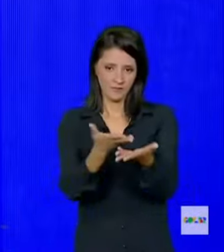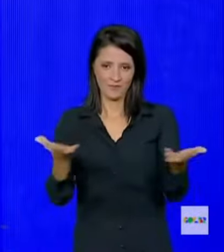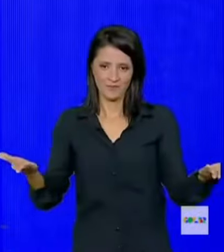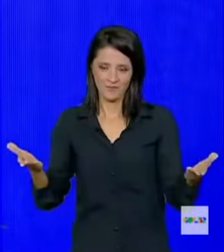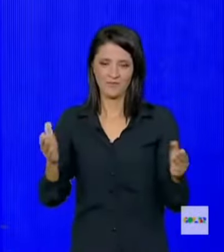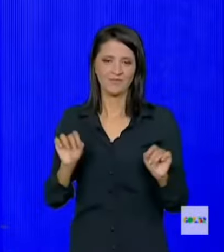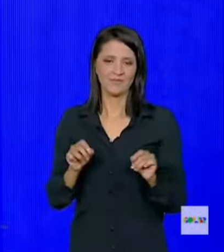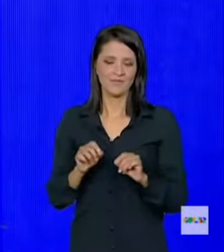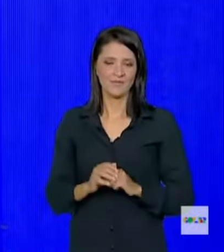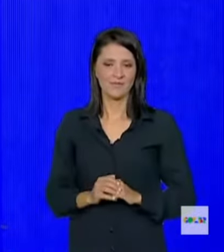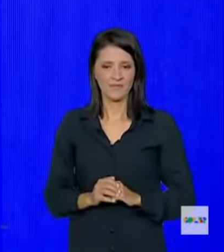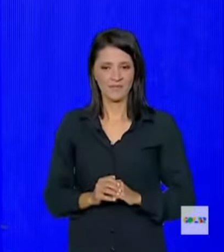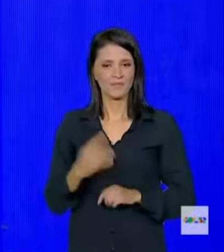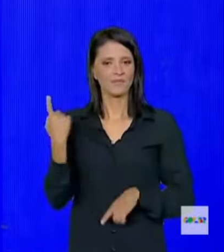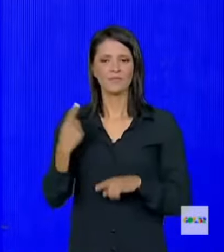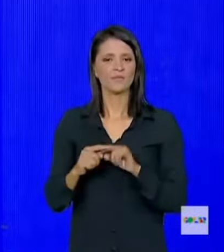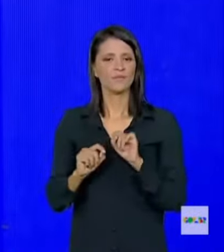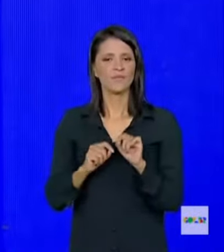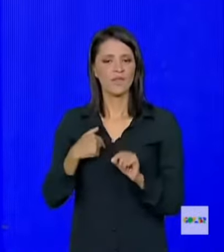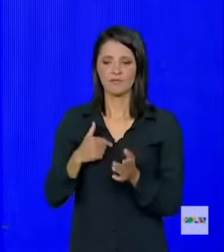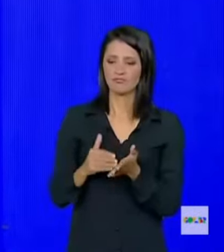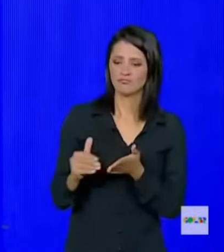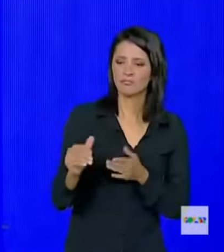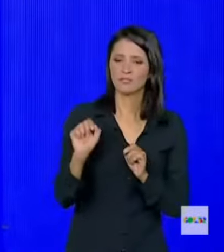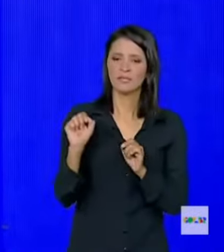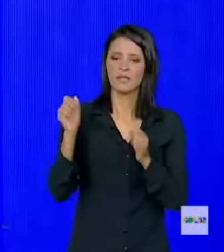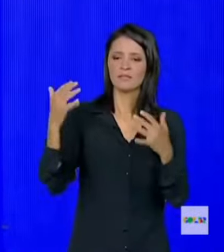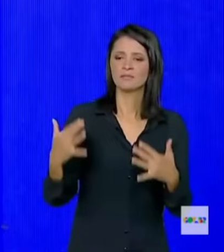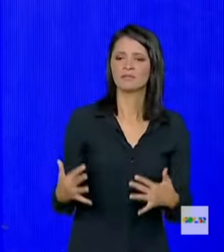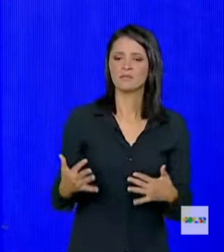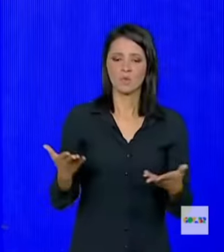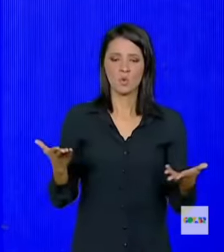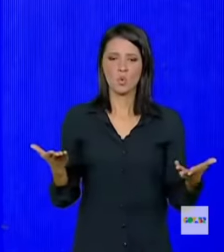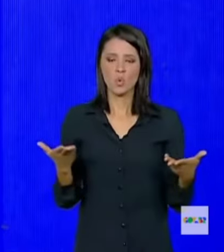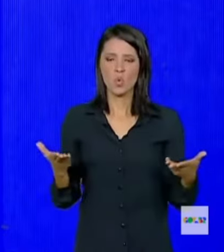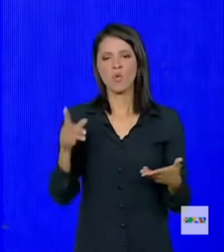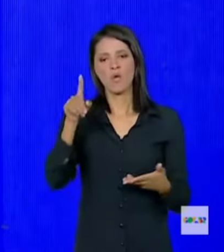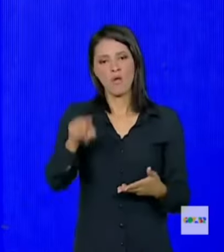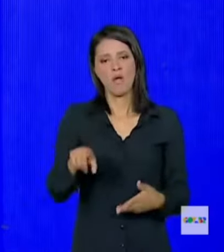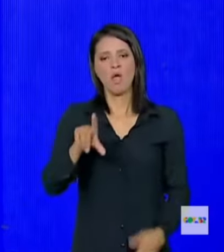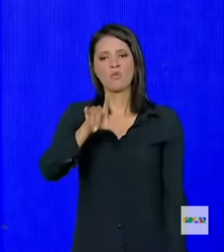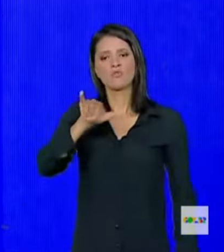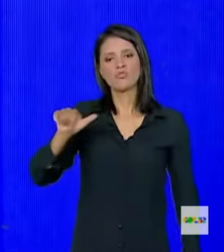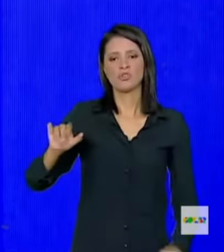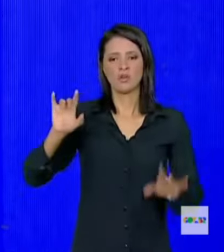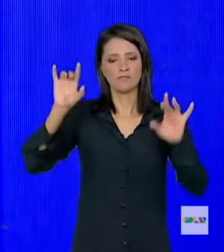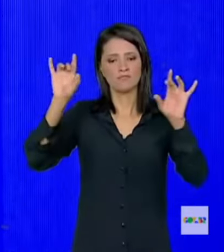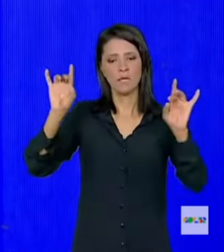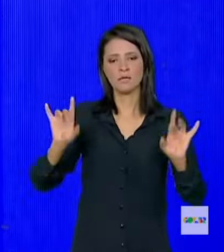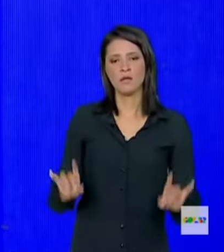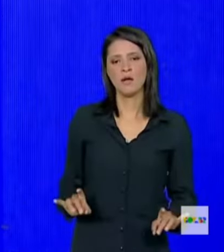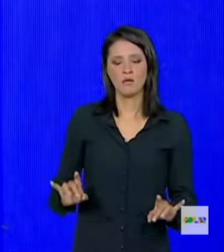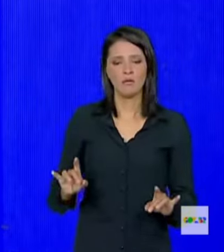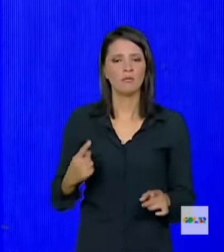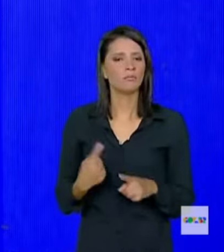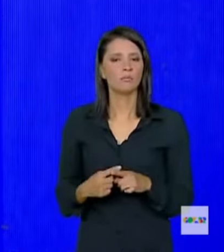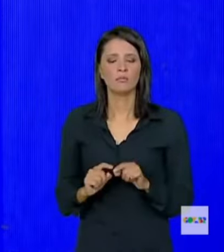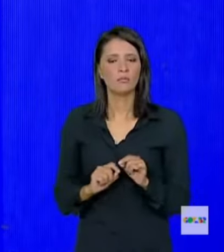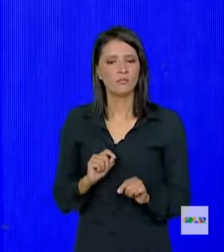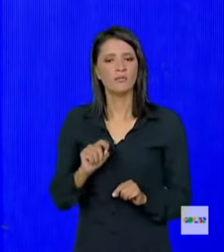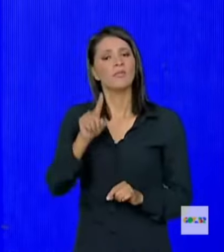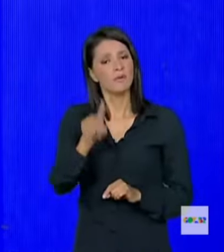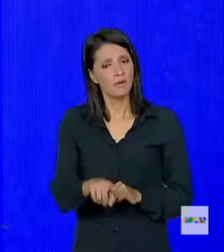companheiras, por que que eu comecei dizendo que hoje é um dia especial? É